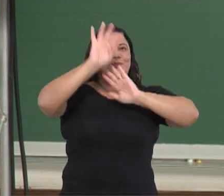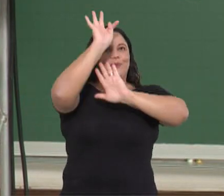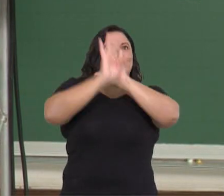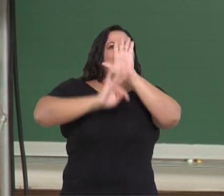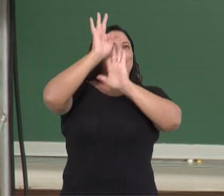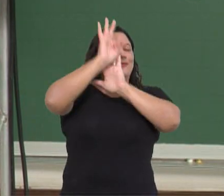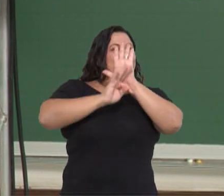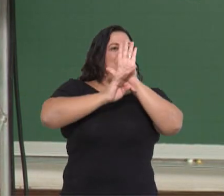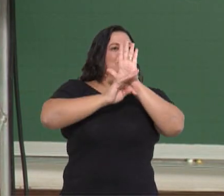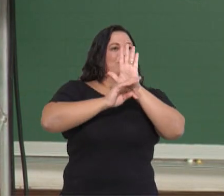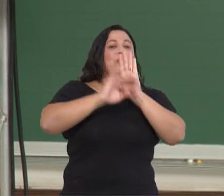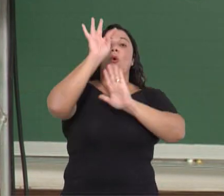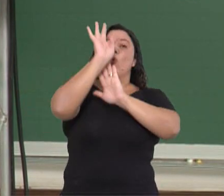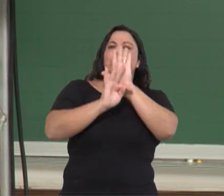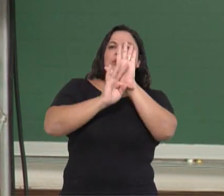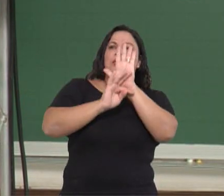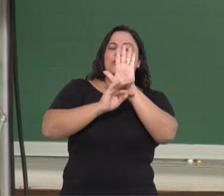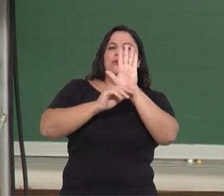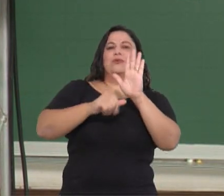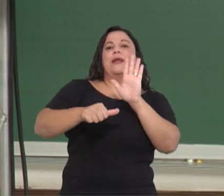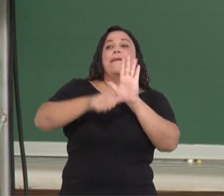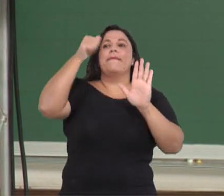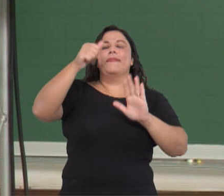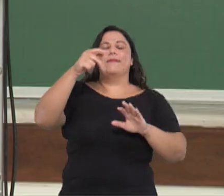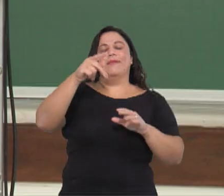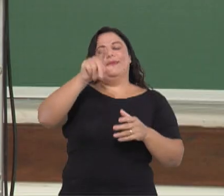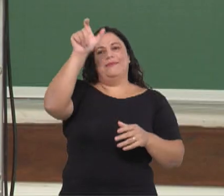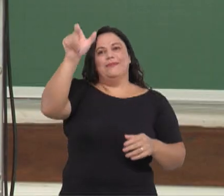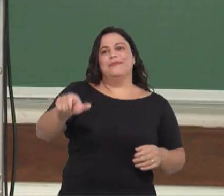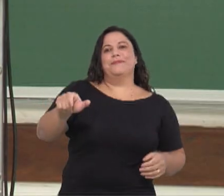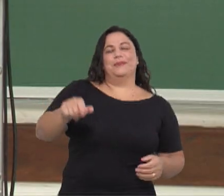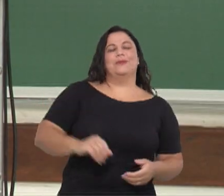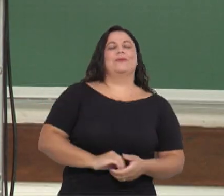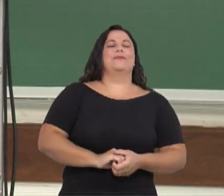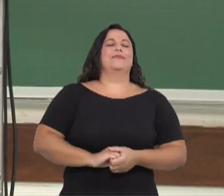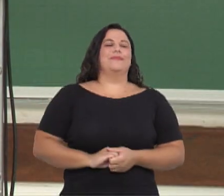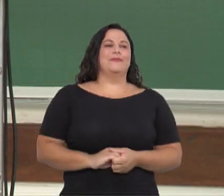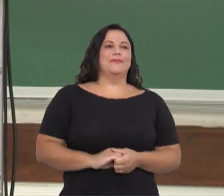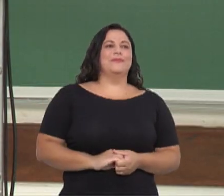texto feito em primeira pessoa.